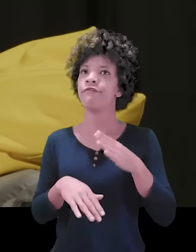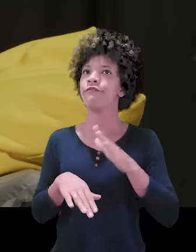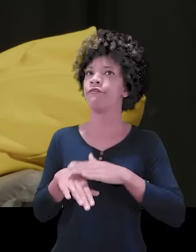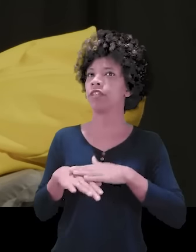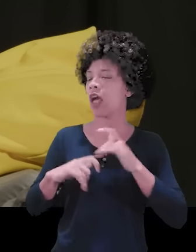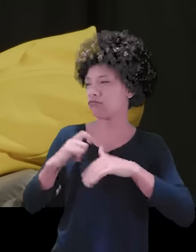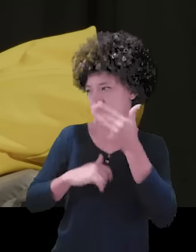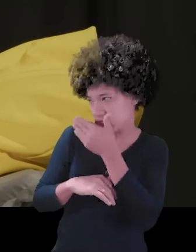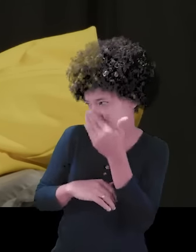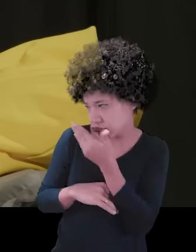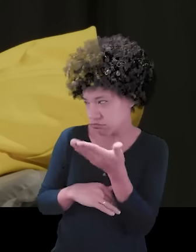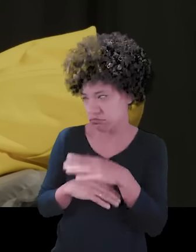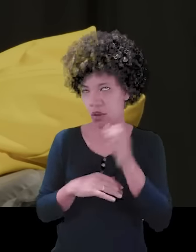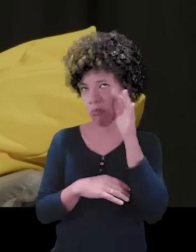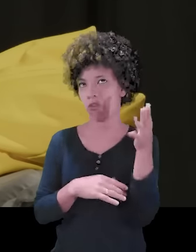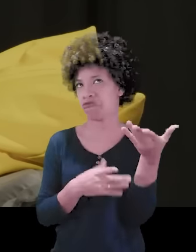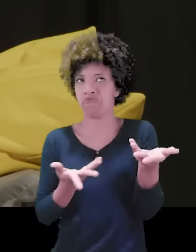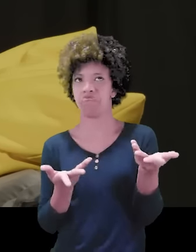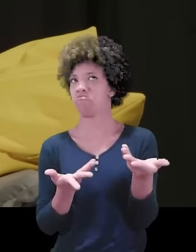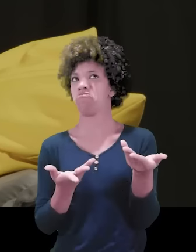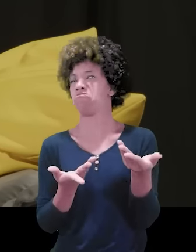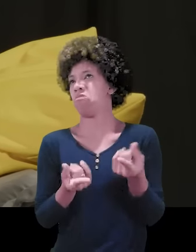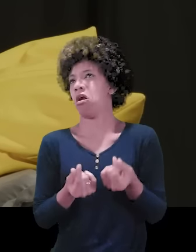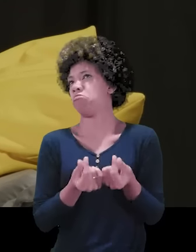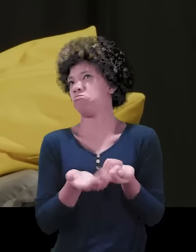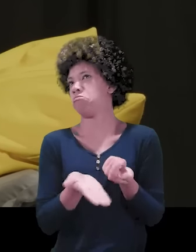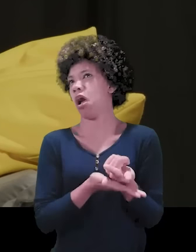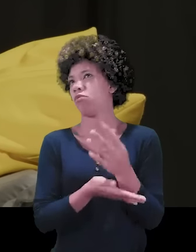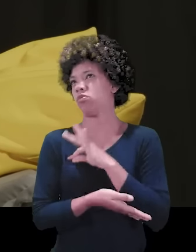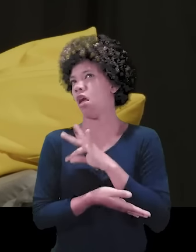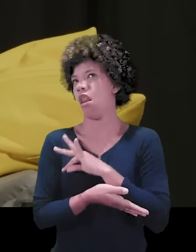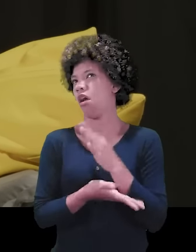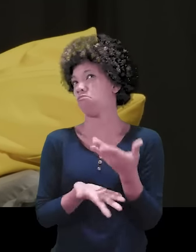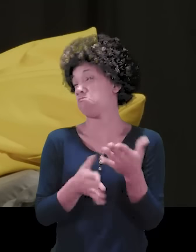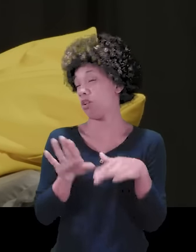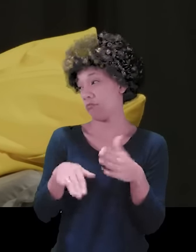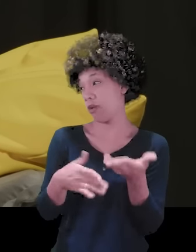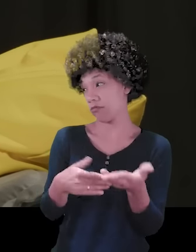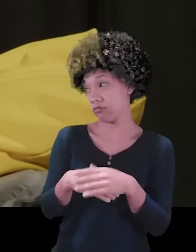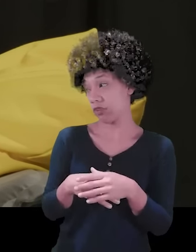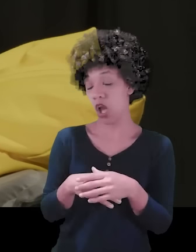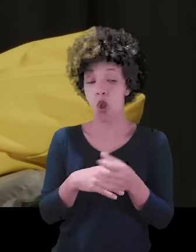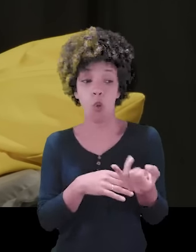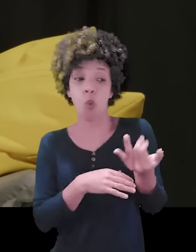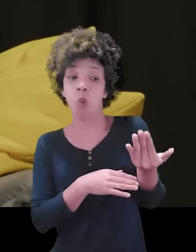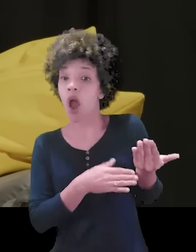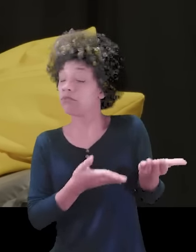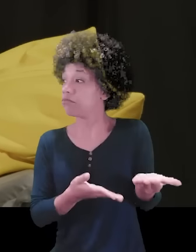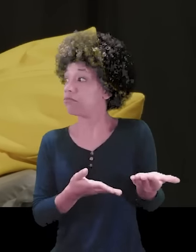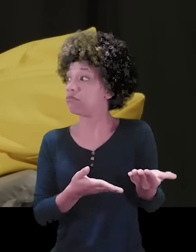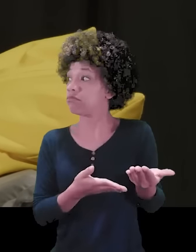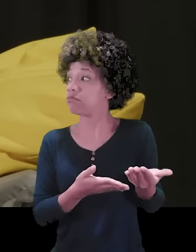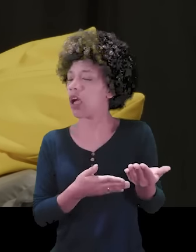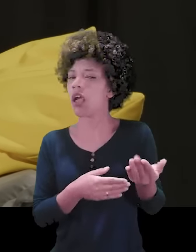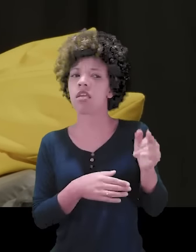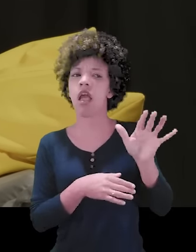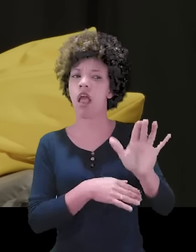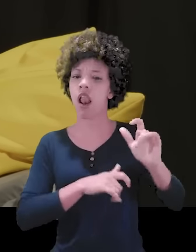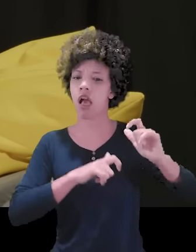programa Eu imagino que ela deve receber pelo programa né o valor quanto que fica com essa